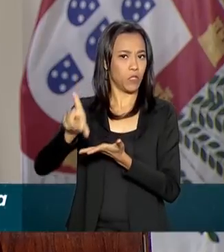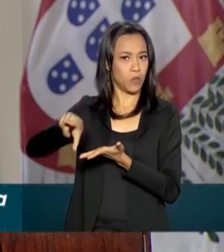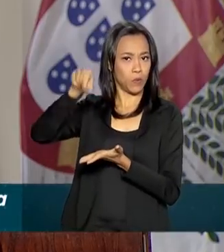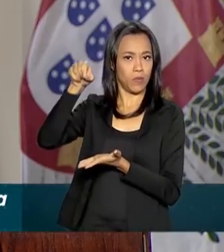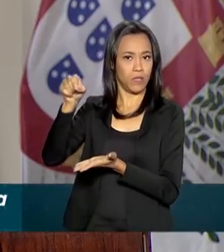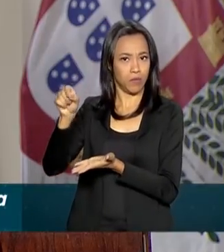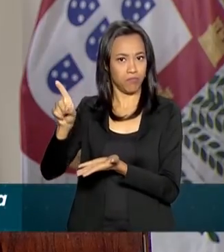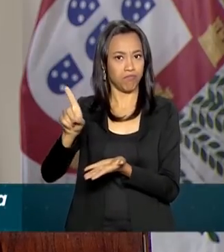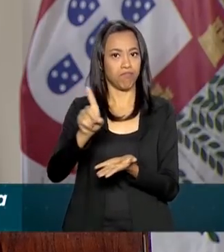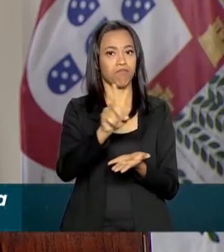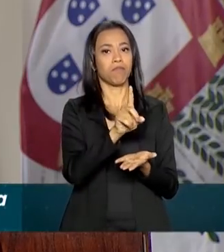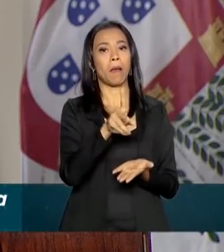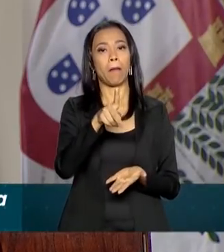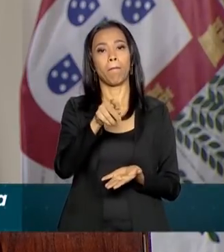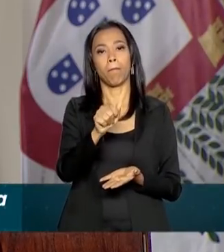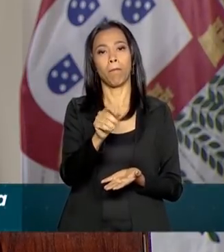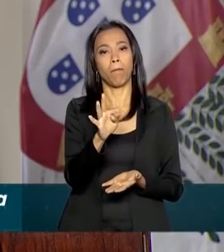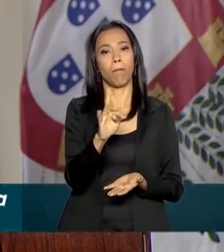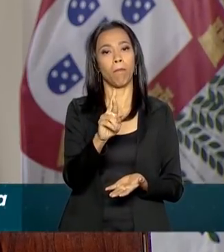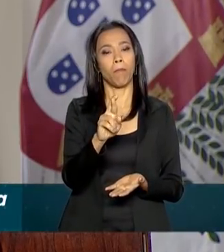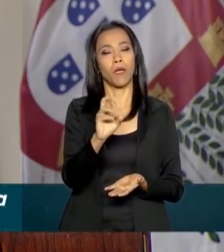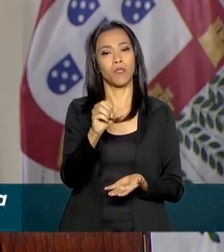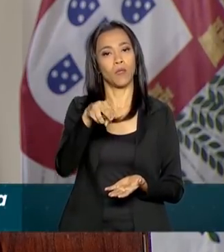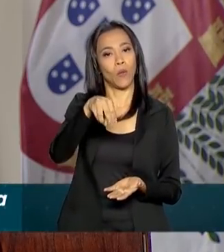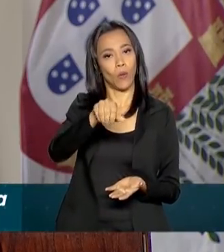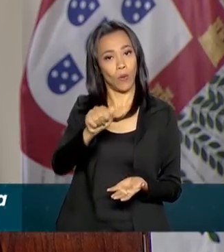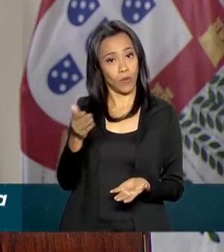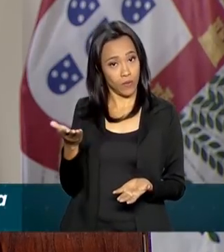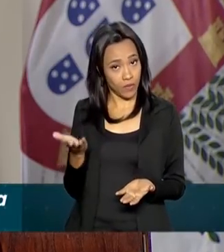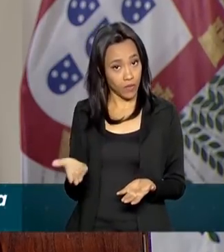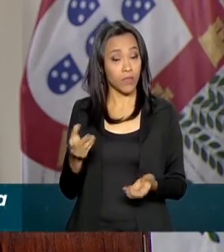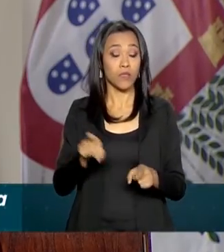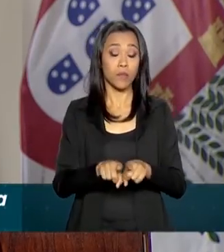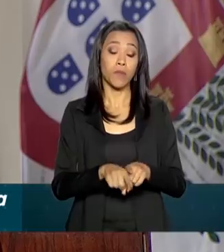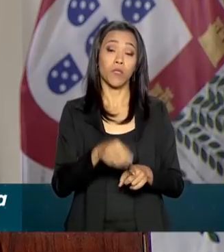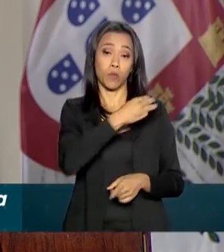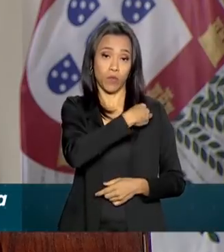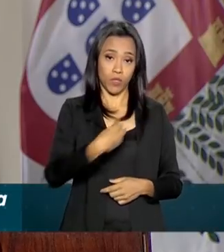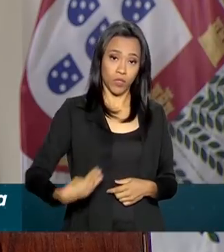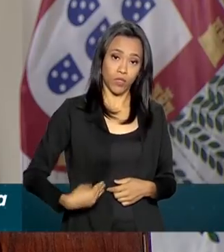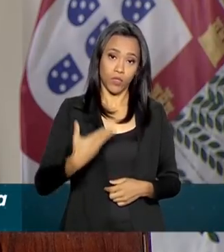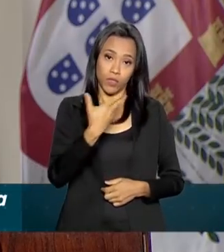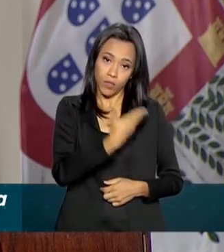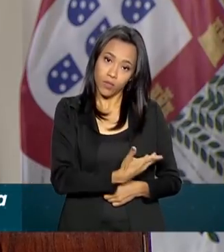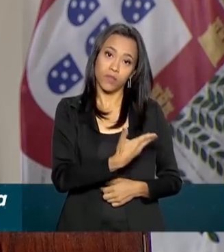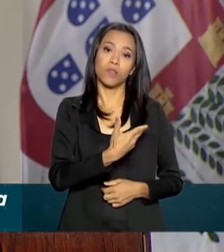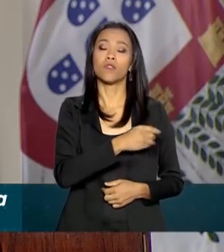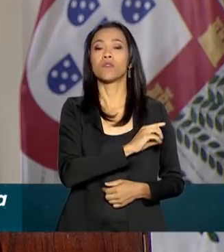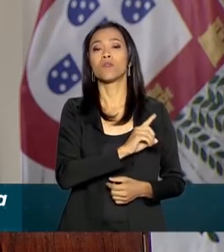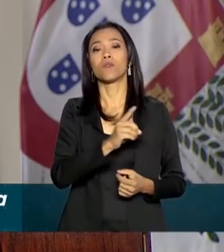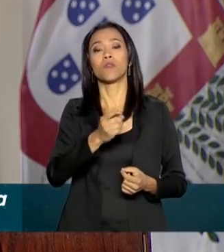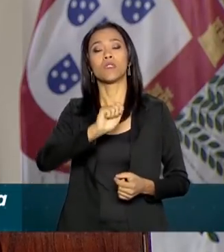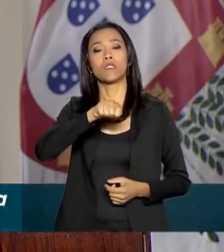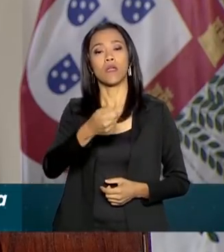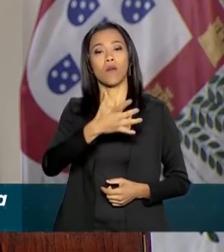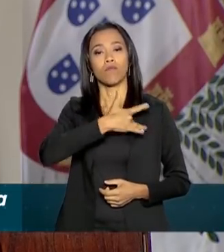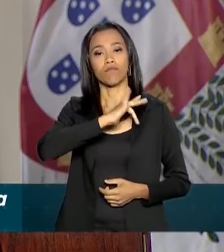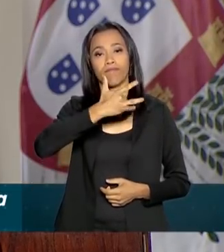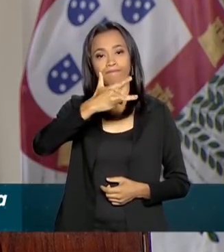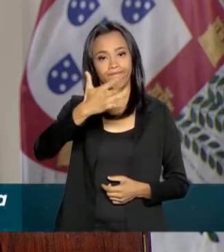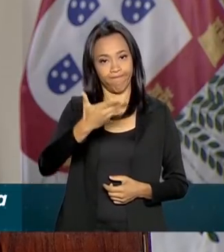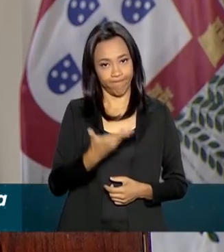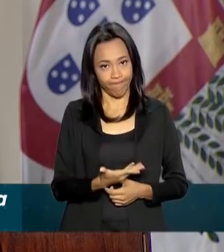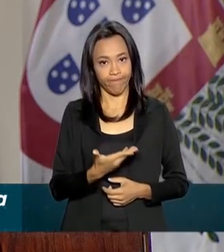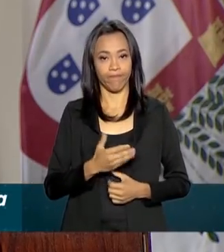de wilson o nosso meio do chefe da casa civil ônyx lorenzoni em contato